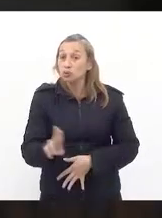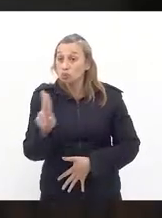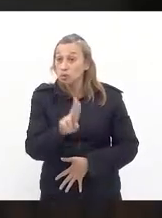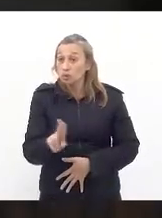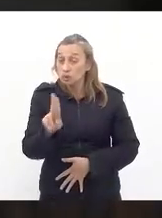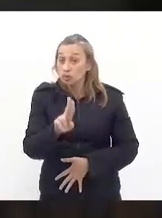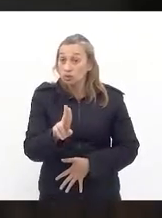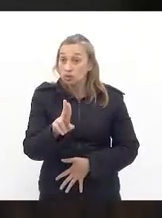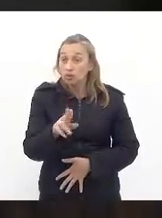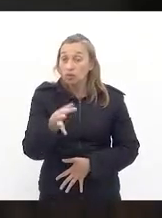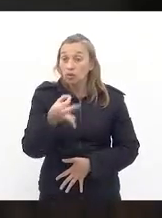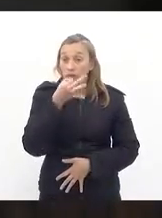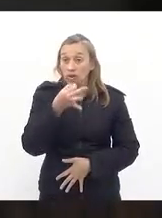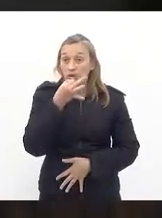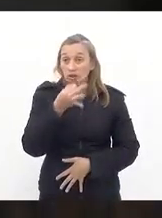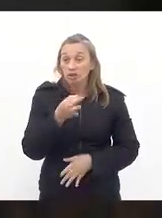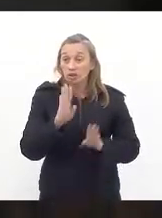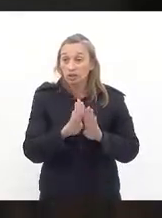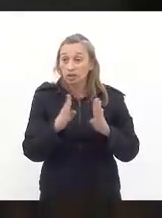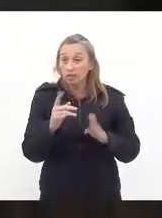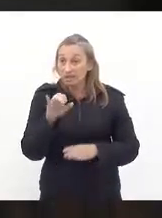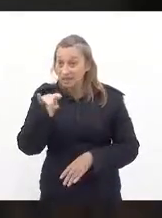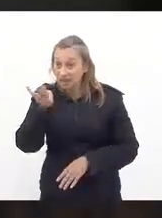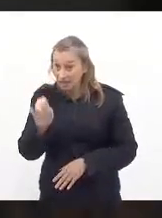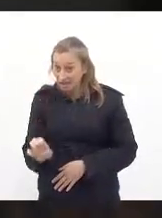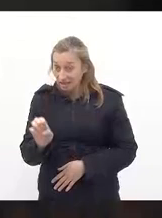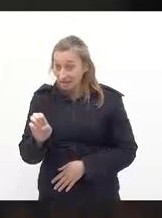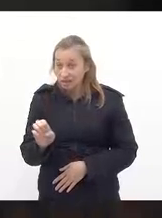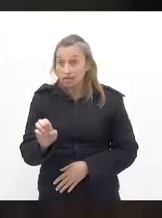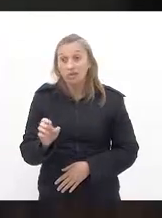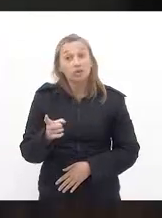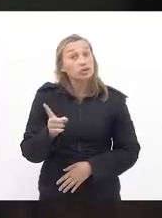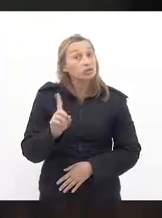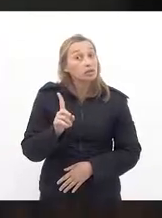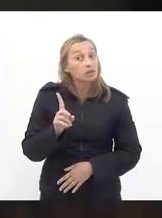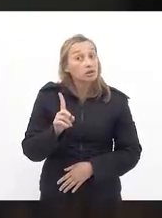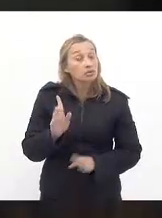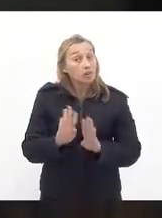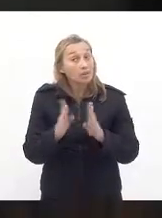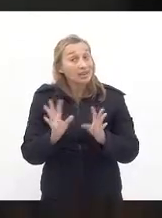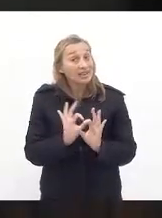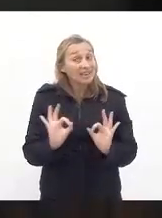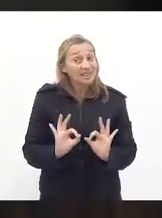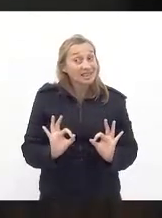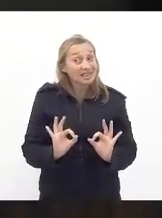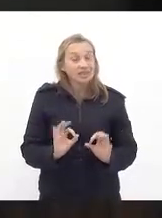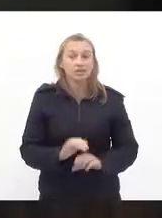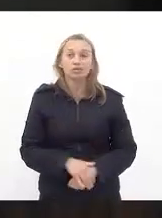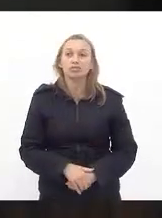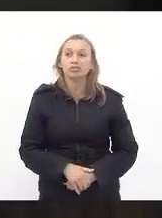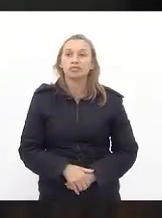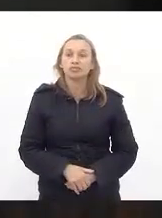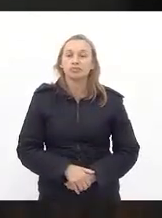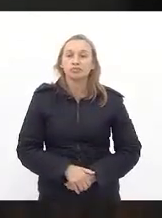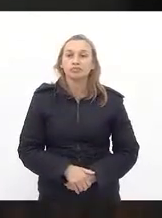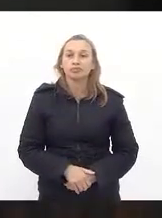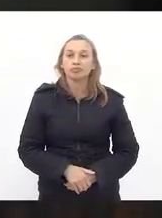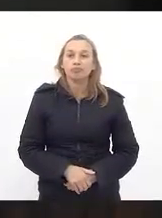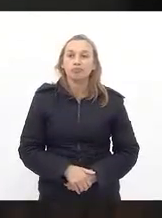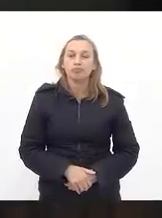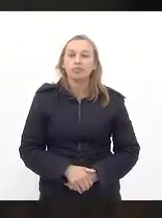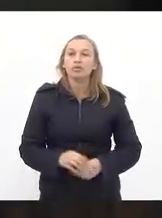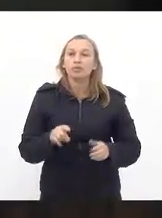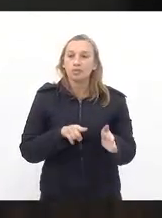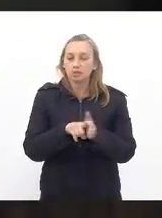usado o argumento de que abriu o precedente presente que nós não estamos abrindo procedente algum vou